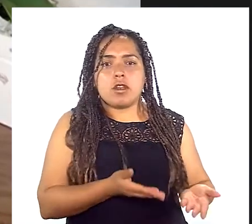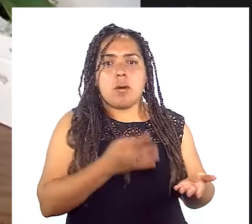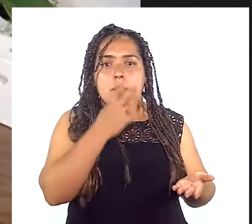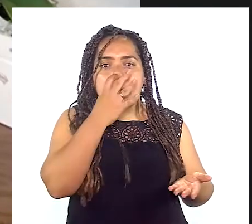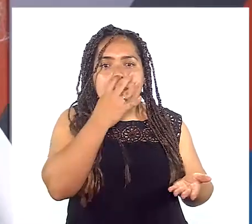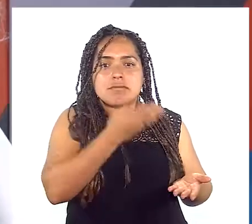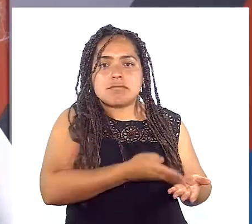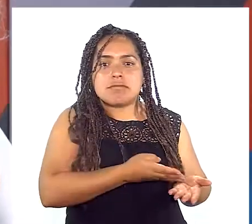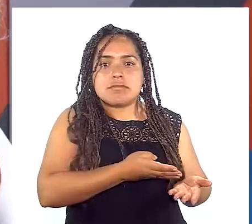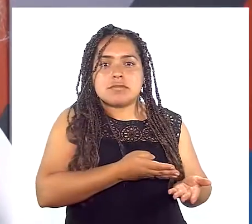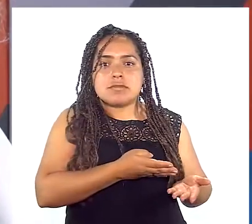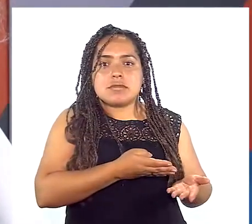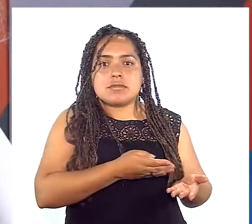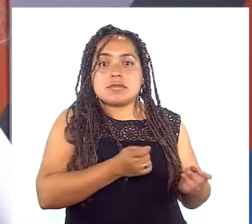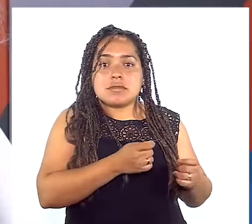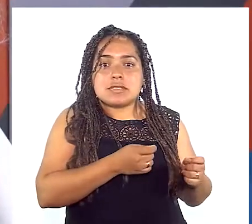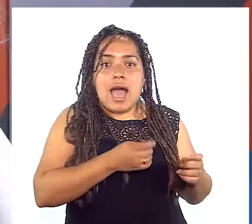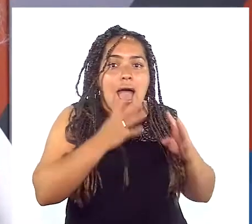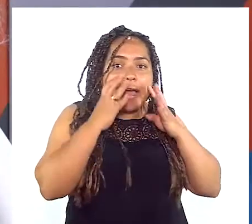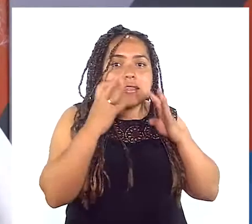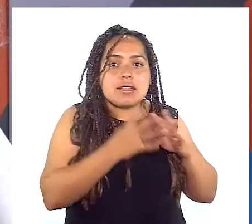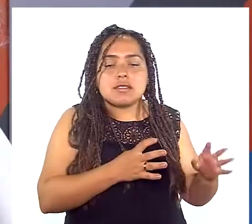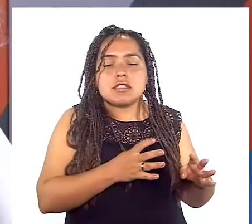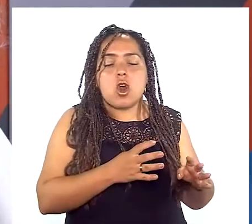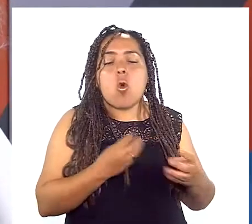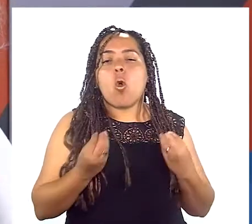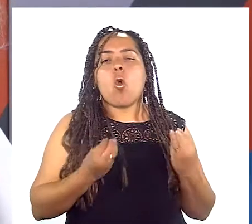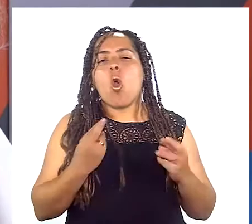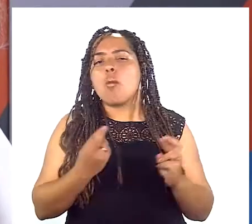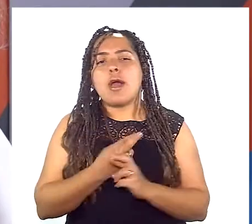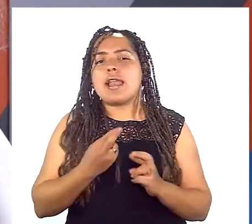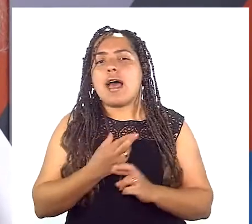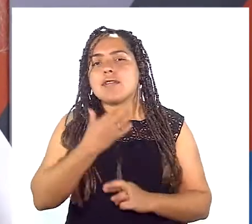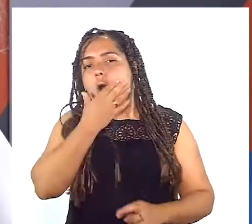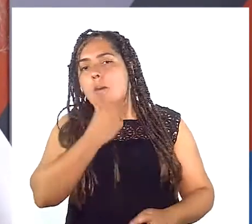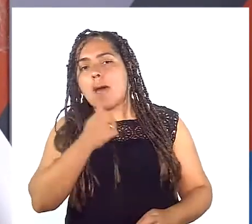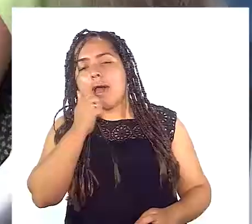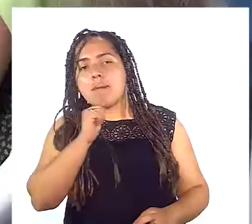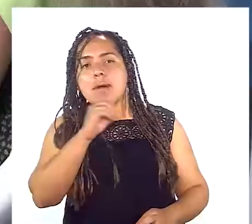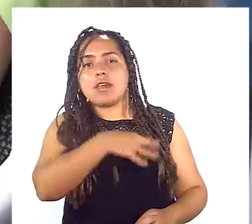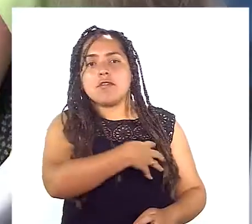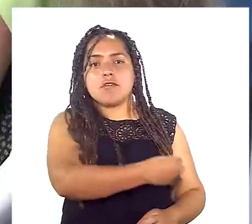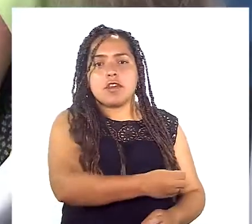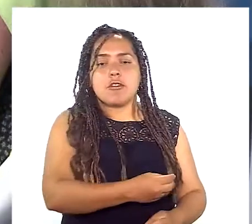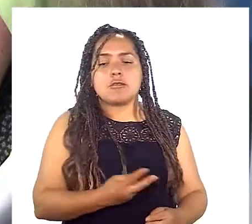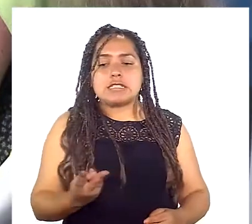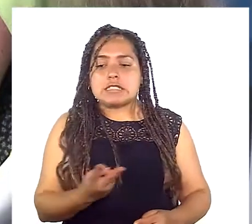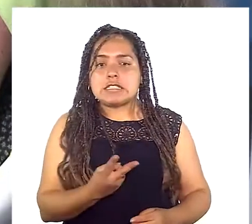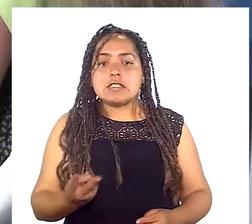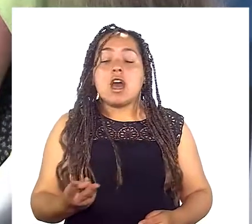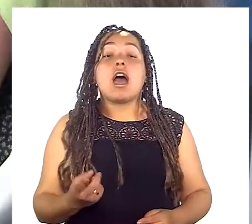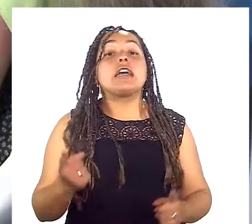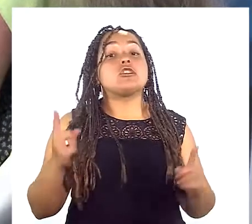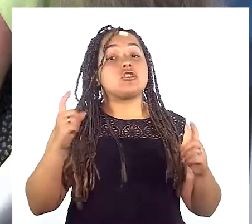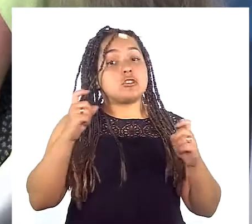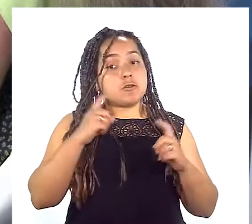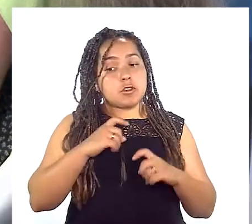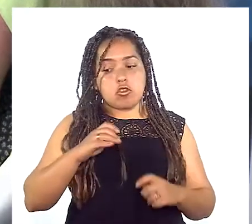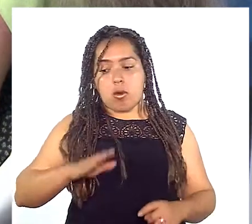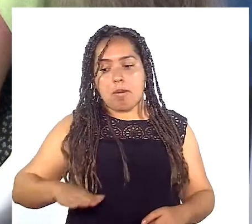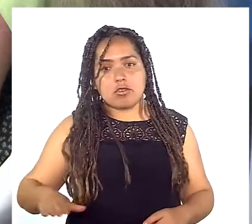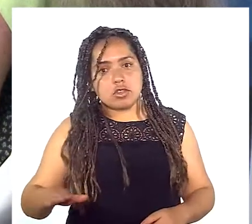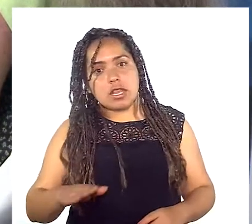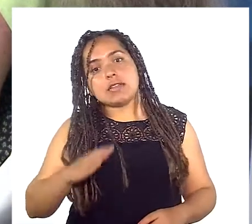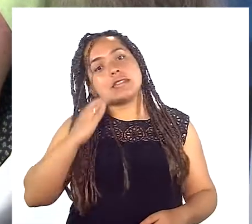é que está essa relação emocional de pais e filhos agora? O que a senhora tem visto no seu consultório? Sim, as crianças foram difíceis, principalmente